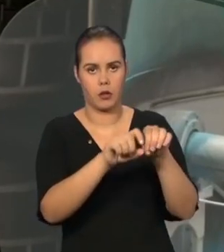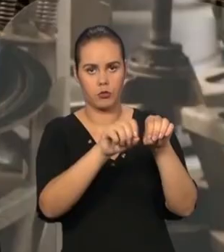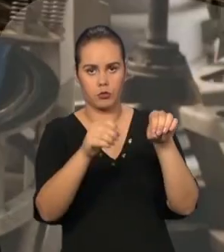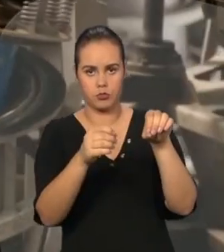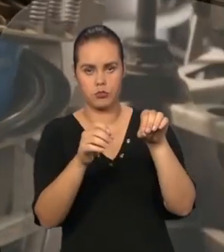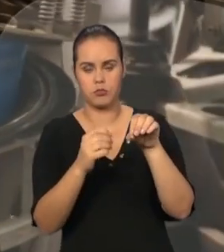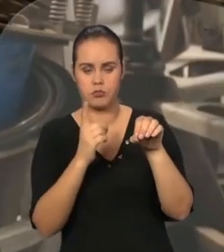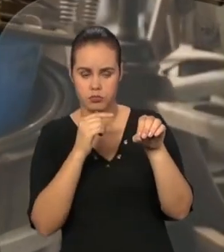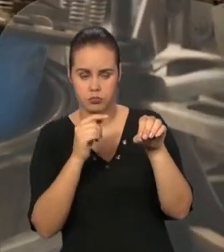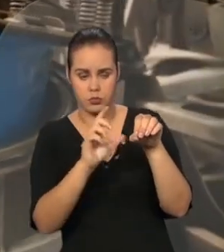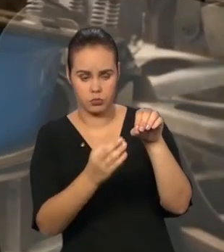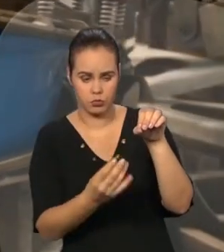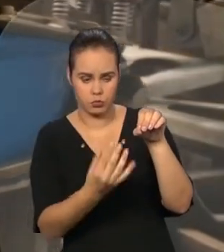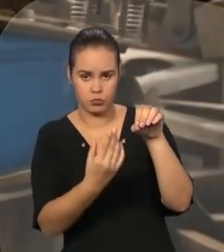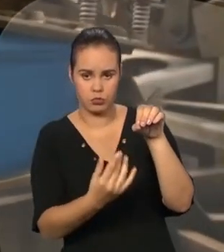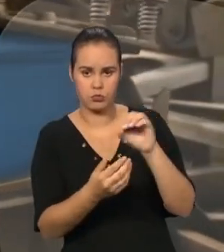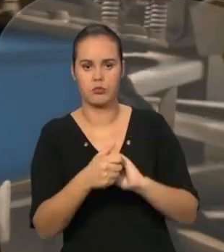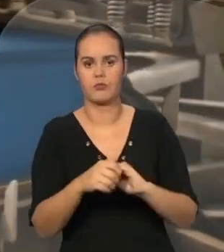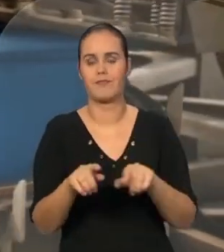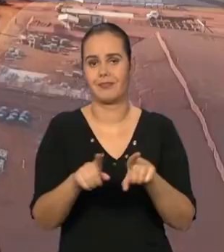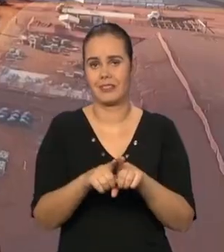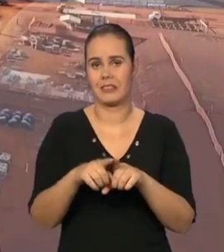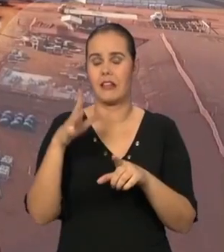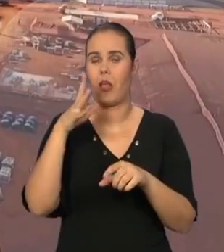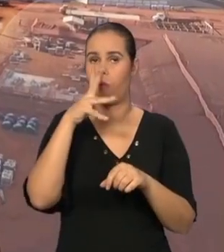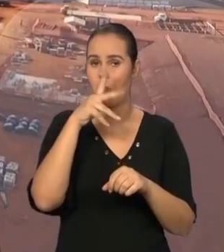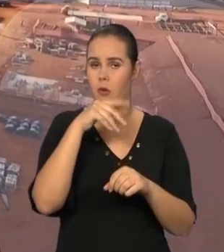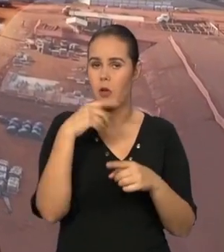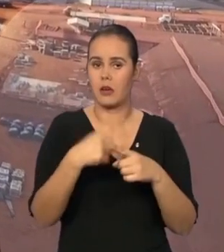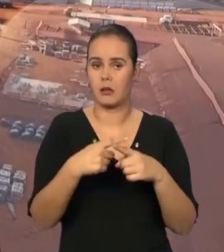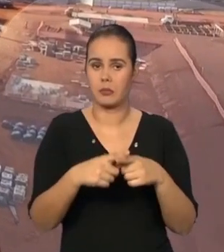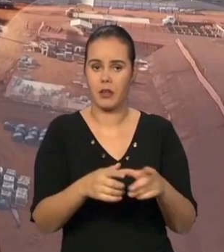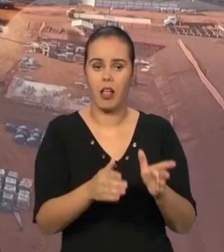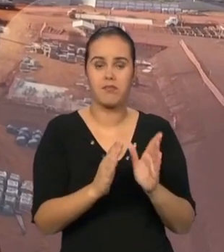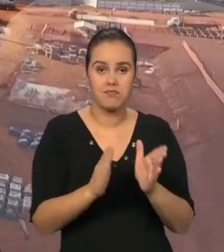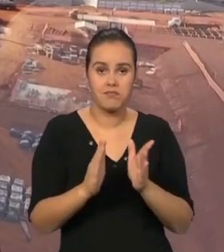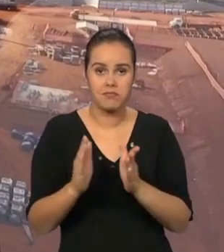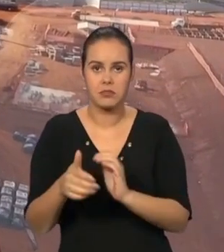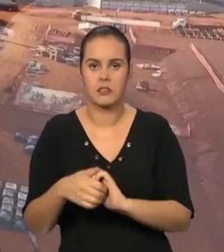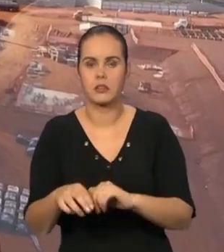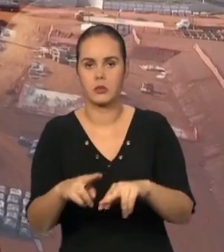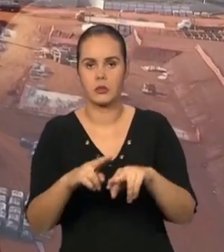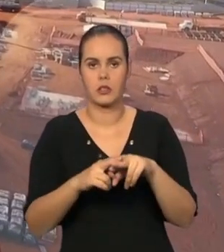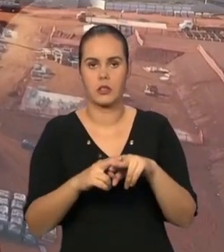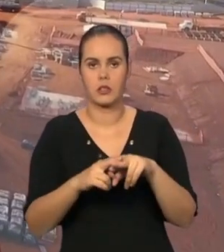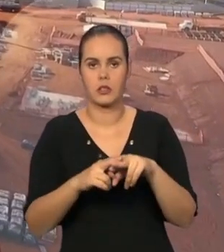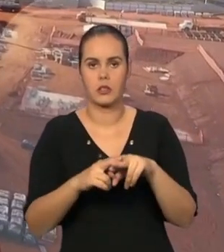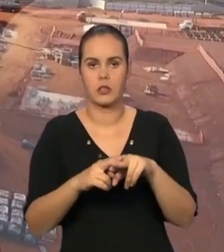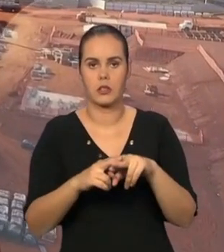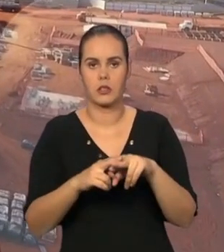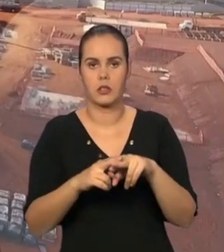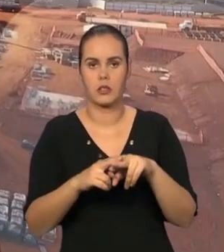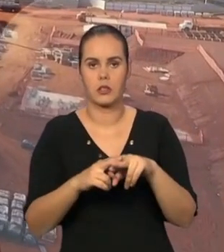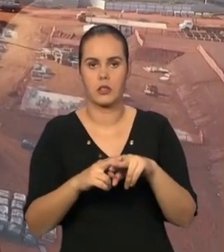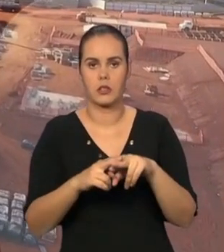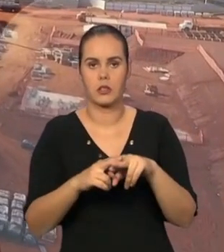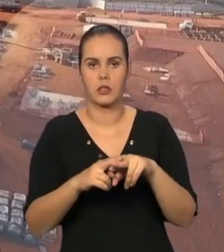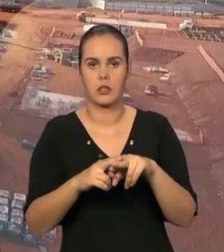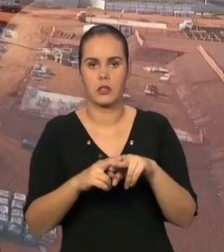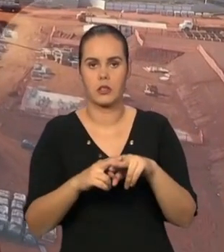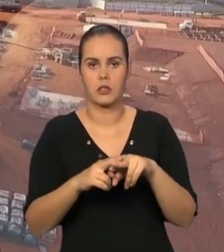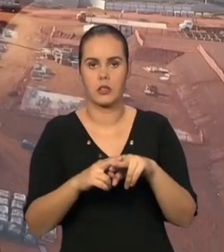e diversificado processo de fabricação na indústria. Além disso, o engenheiro precisa fazer um estudo de